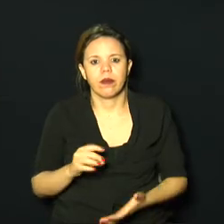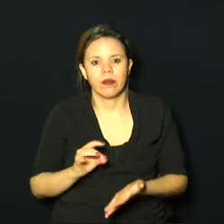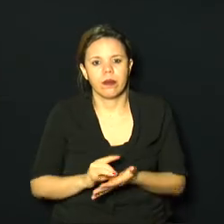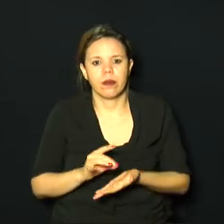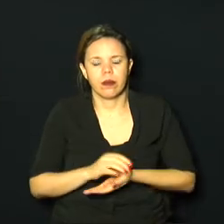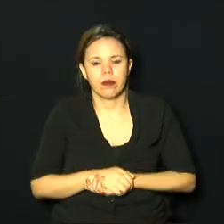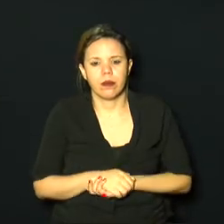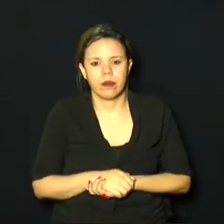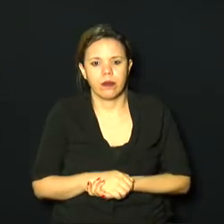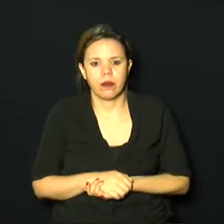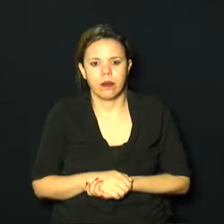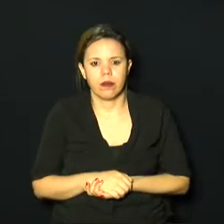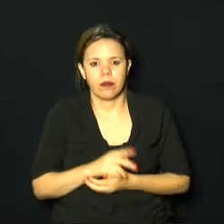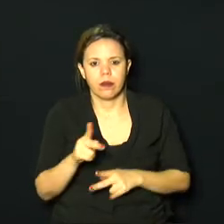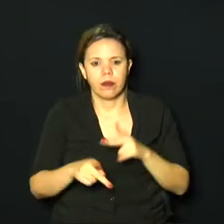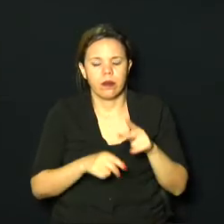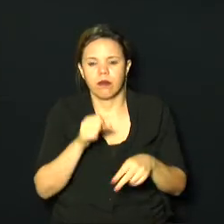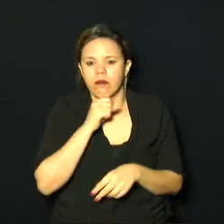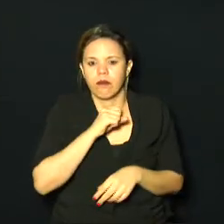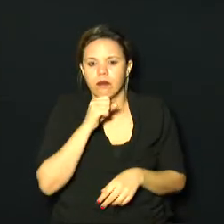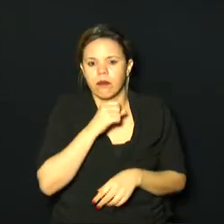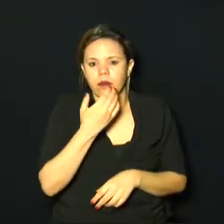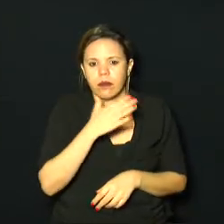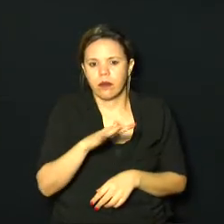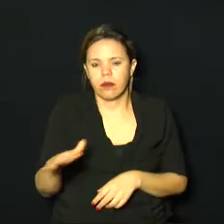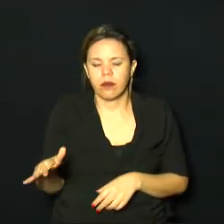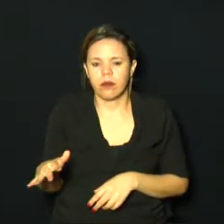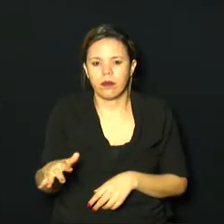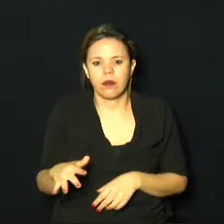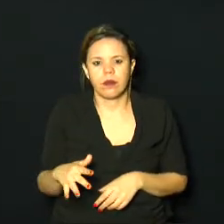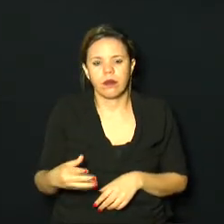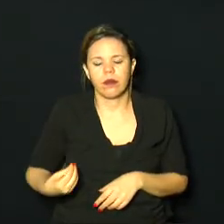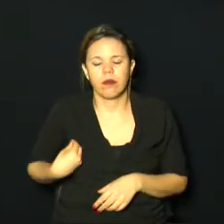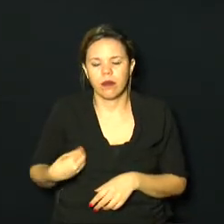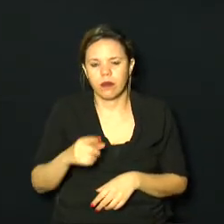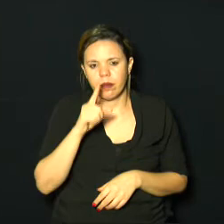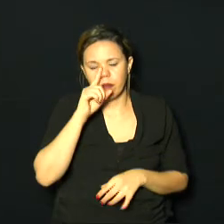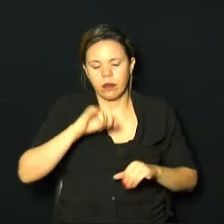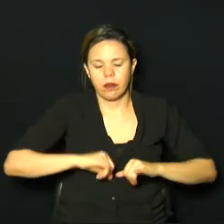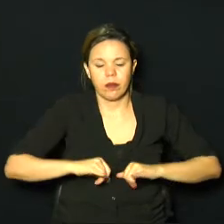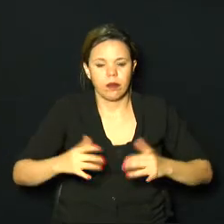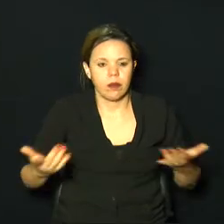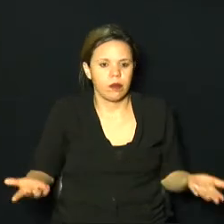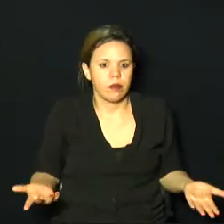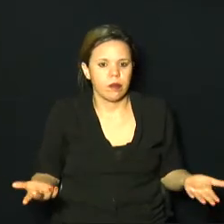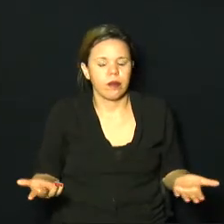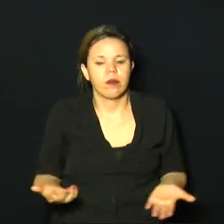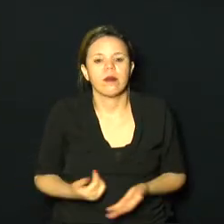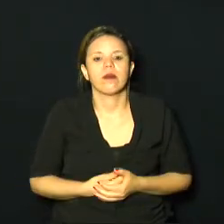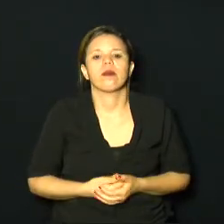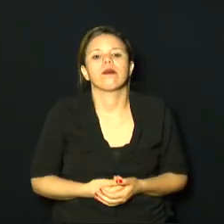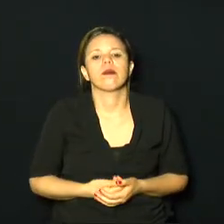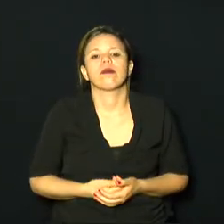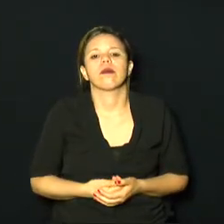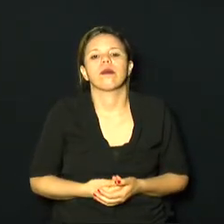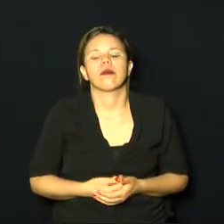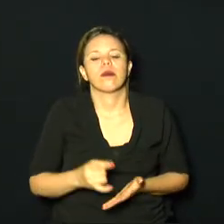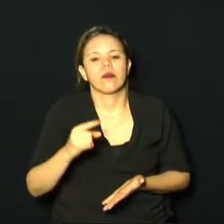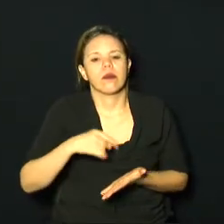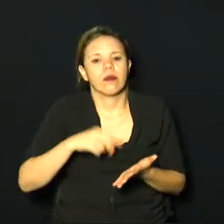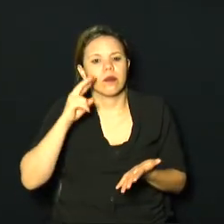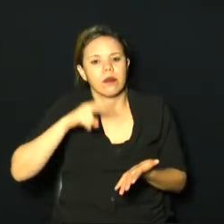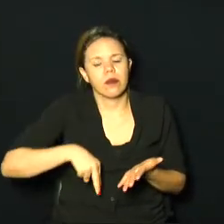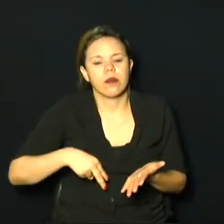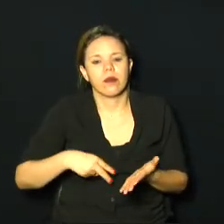né, idosos, crianças, vulneráveis, ainda ouvindo toda a documentação